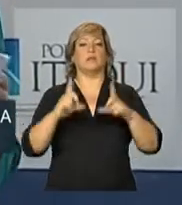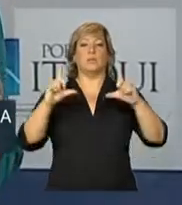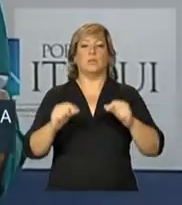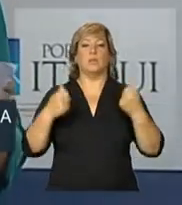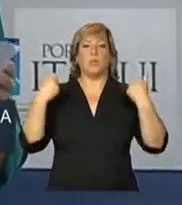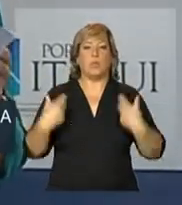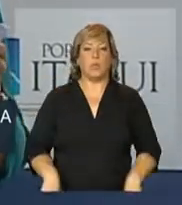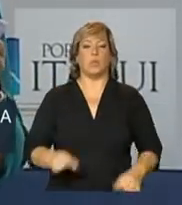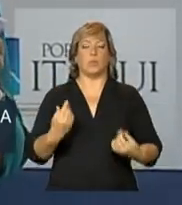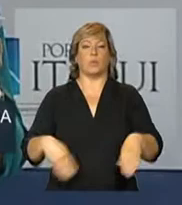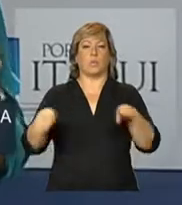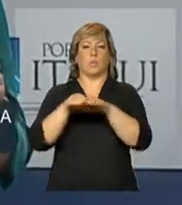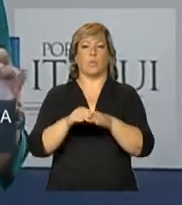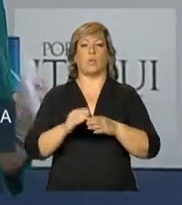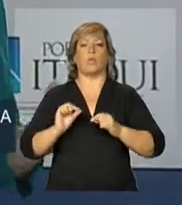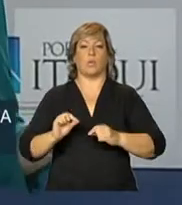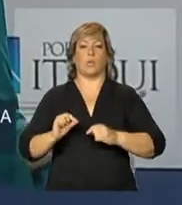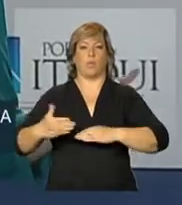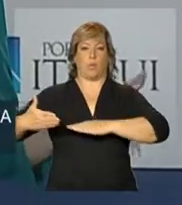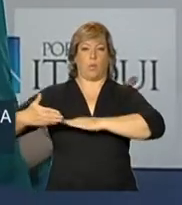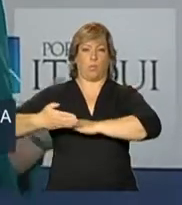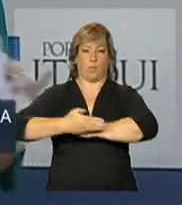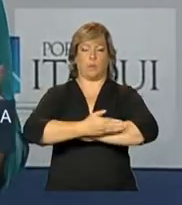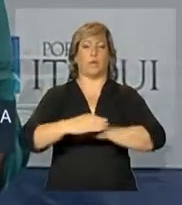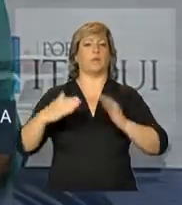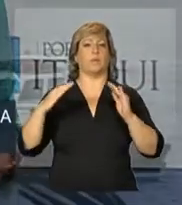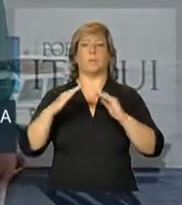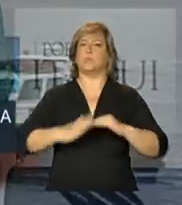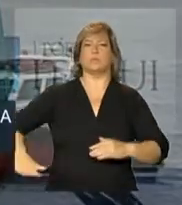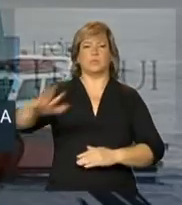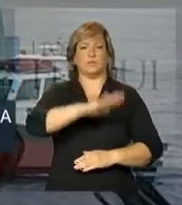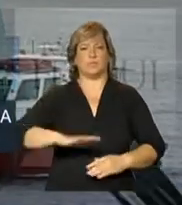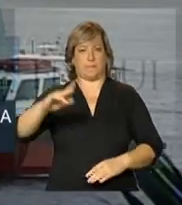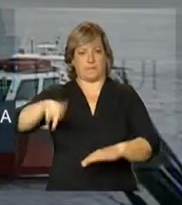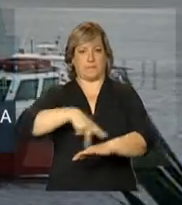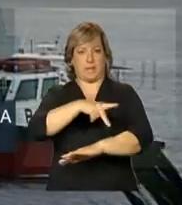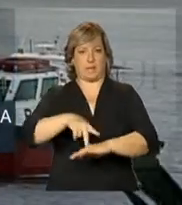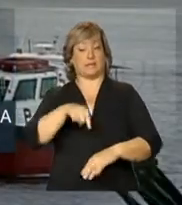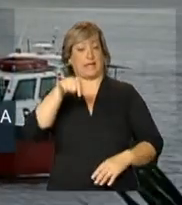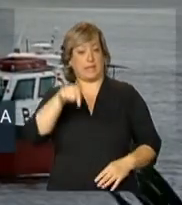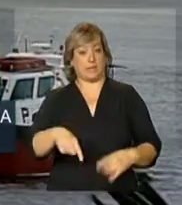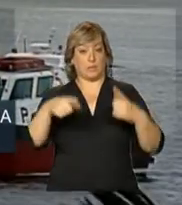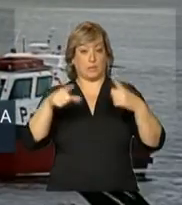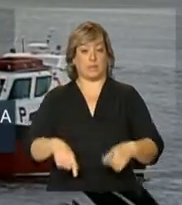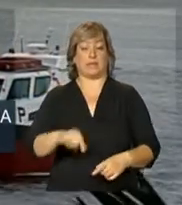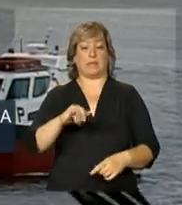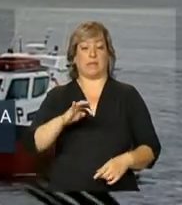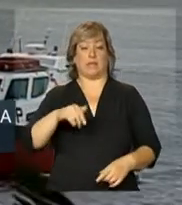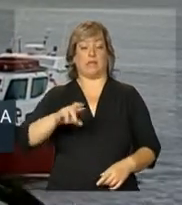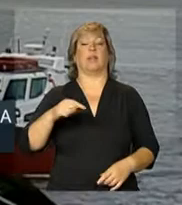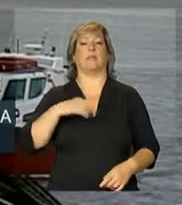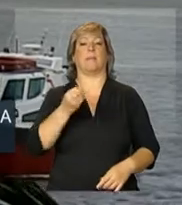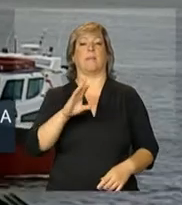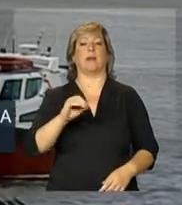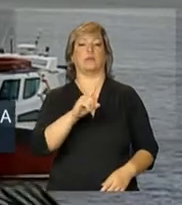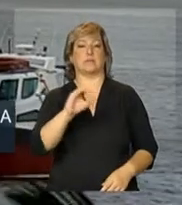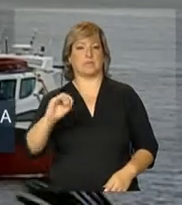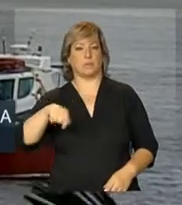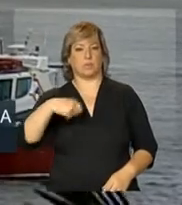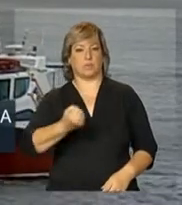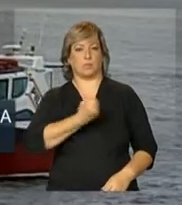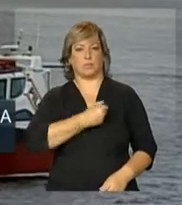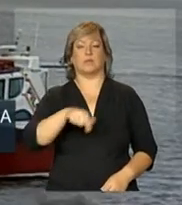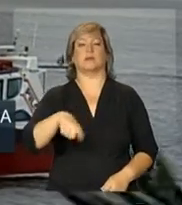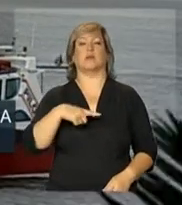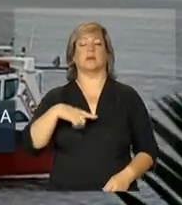aos portos de todo o país. O novo atracadouro aqui no Porto de Itaqui, em São Luís do Maranhão, o Berço 100, vai ter como prioridade